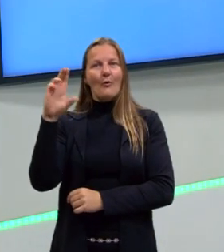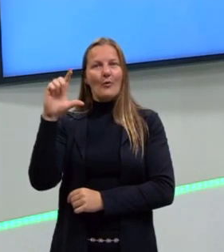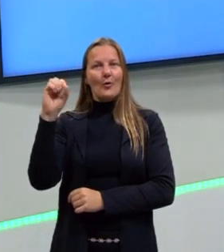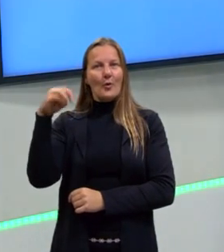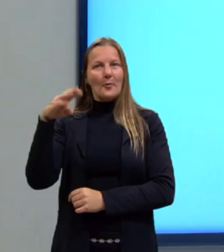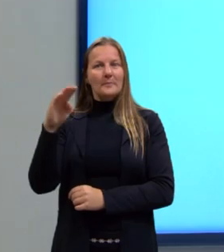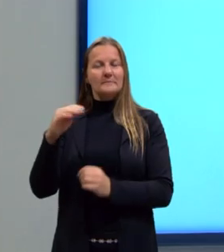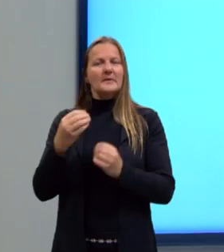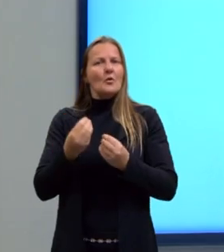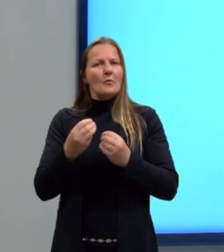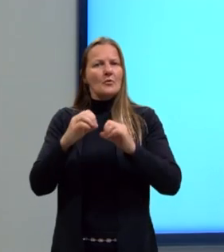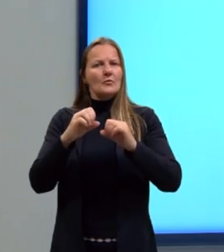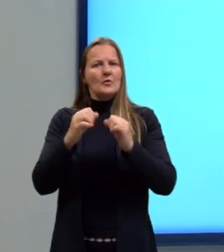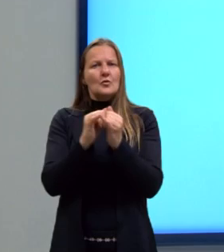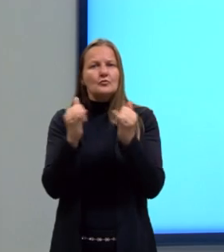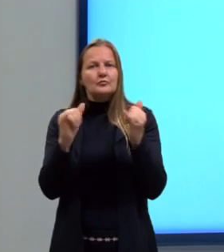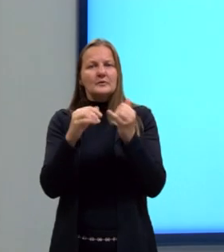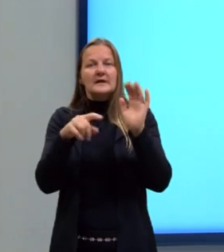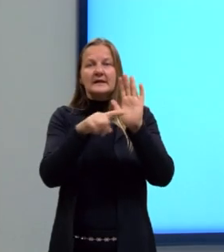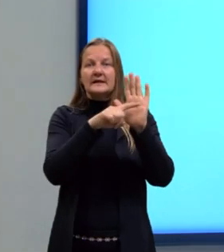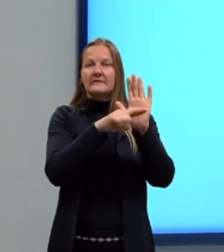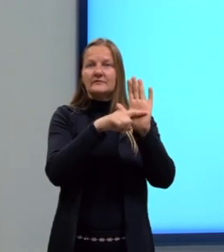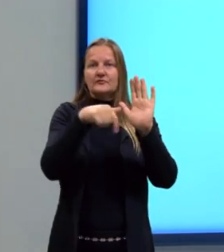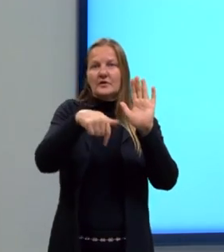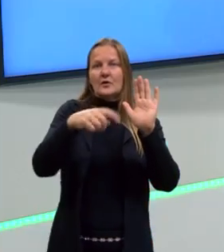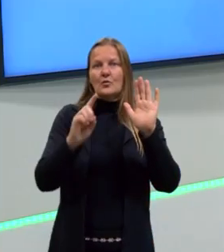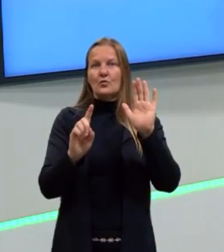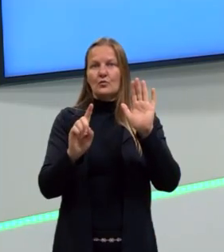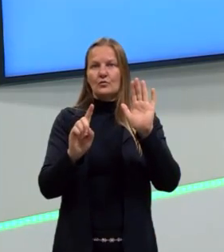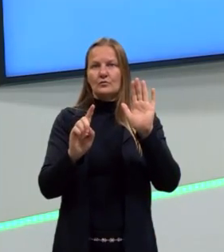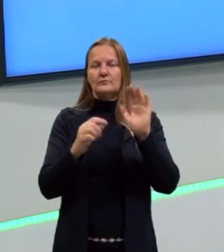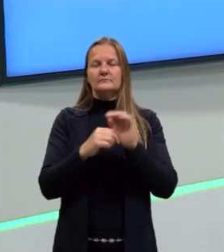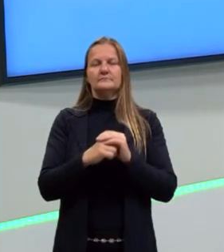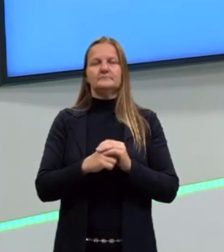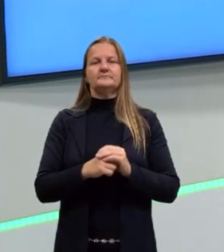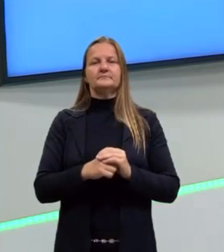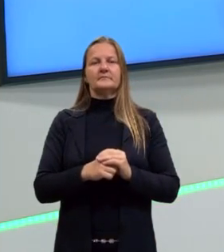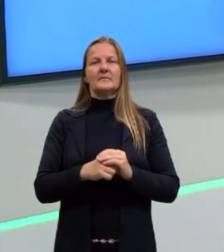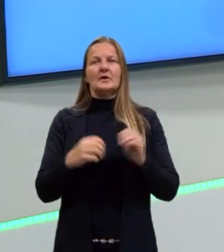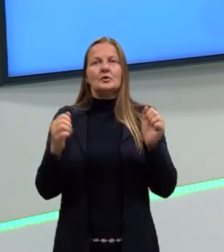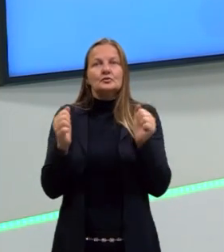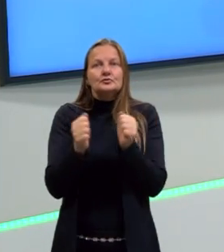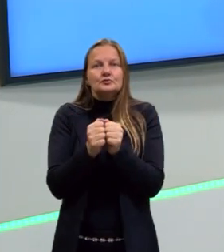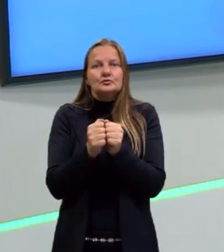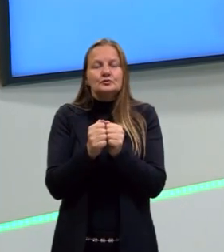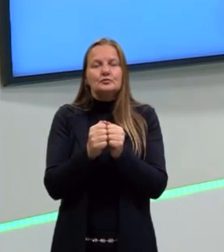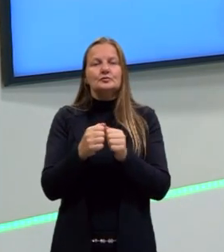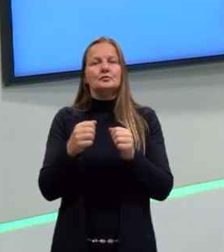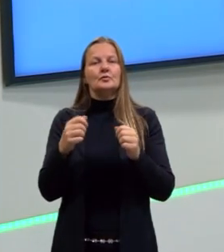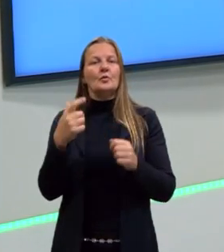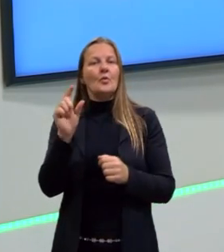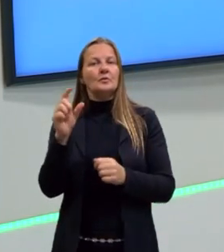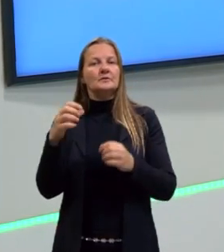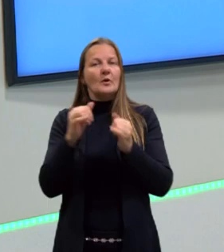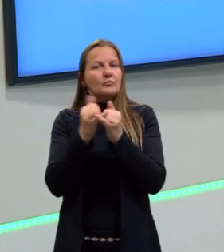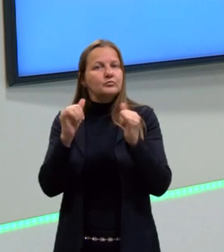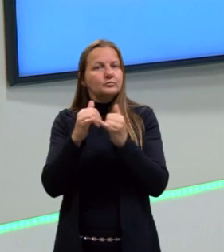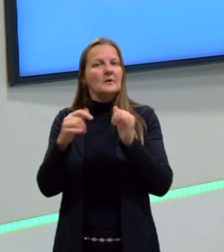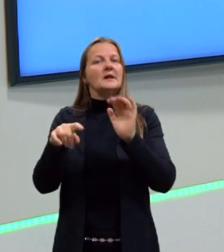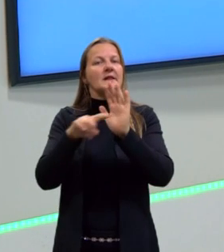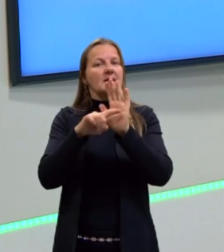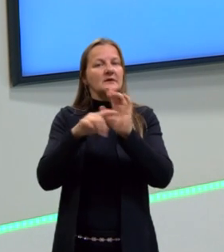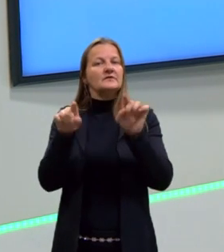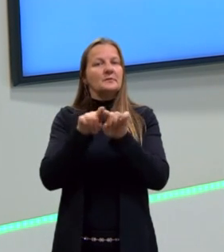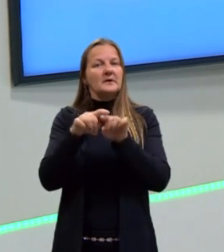uma carga negativa que um e a gente coloca junto com ela uma carga também